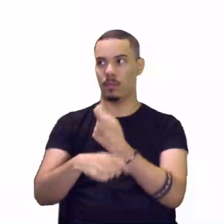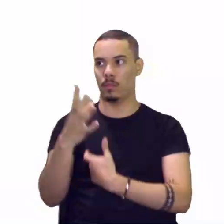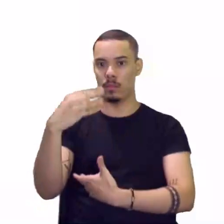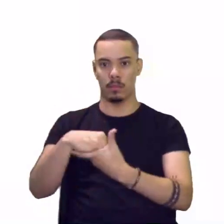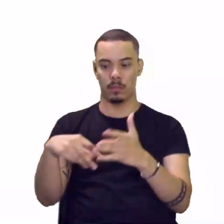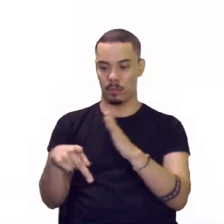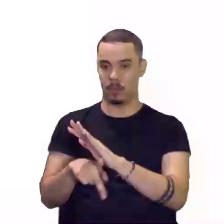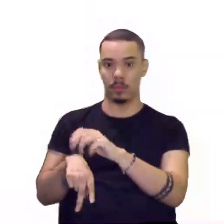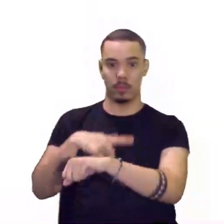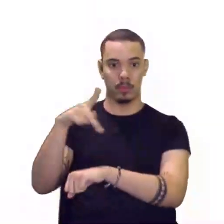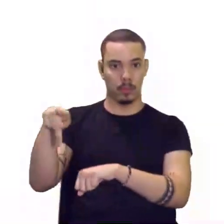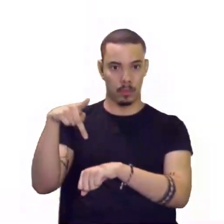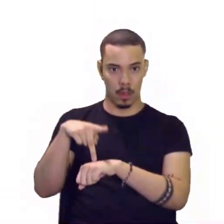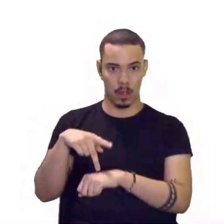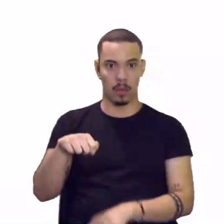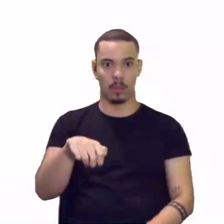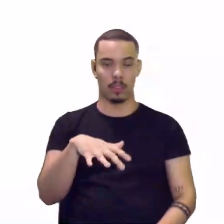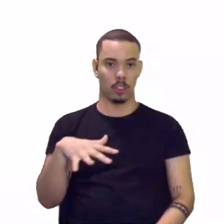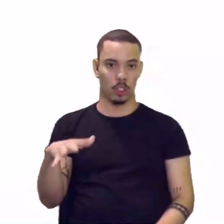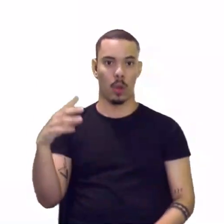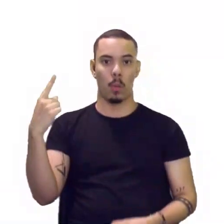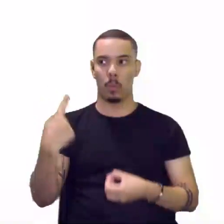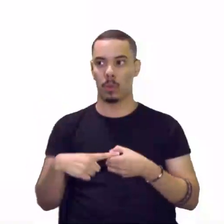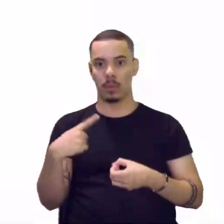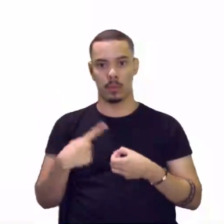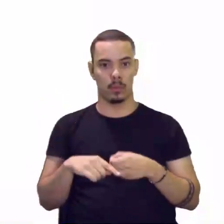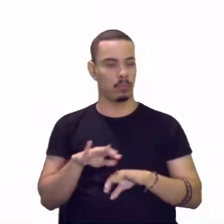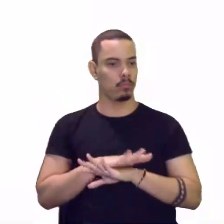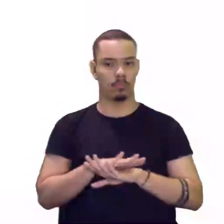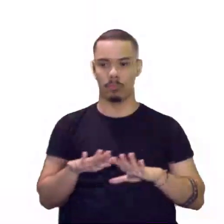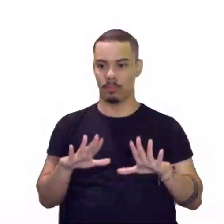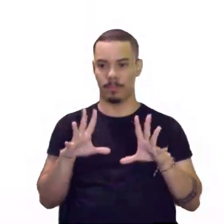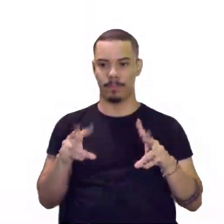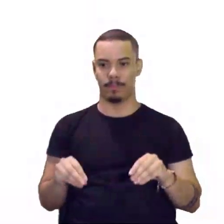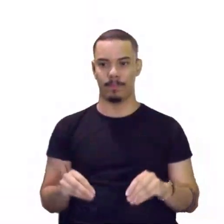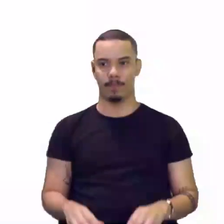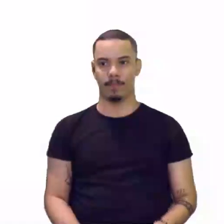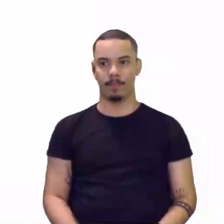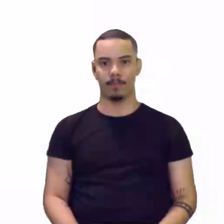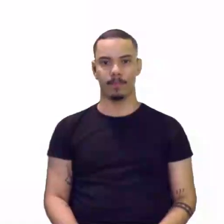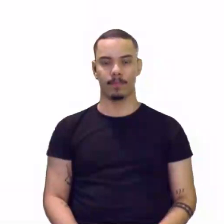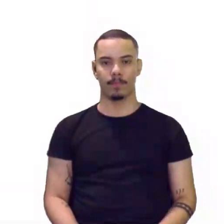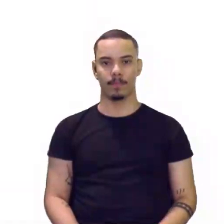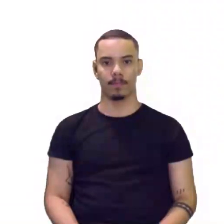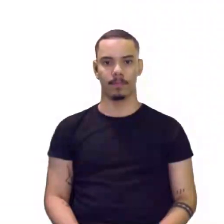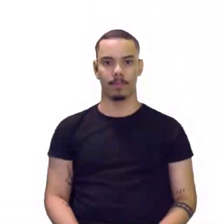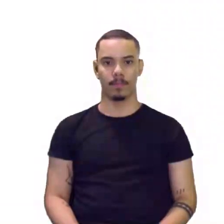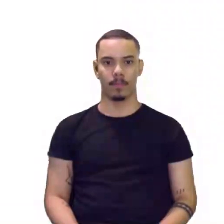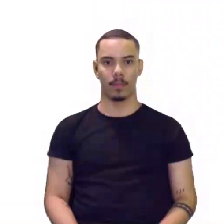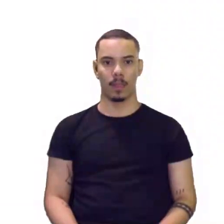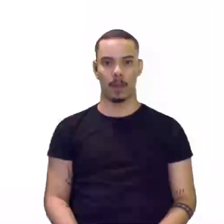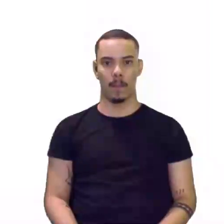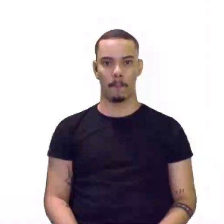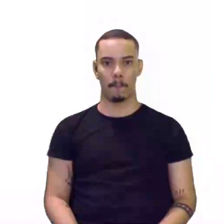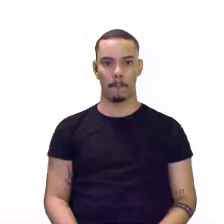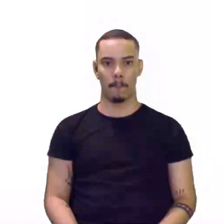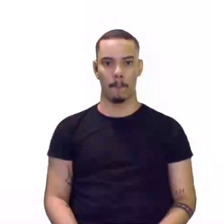meu país, da minha região, do meu município, enfim. Perfeito. É isso aí. Vamos lá,